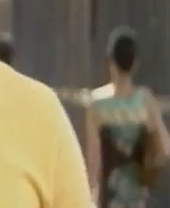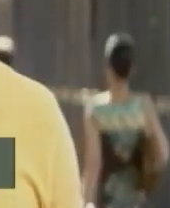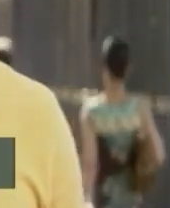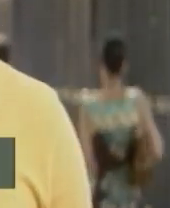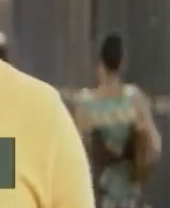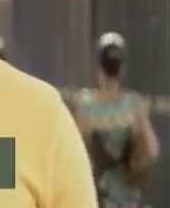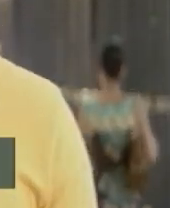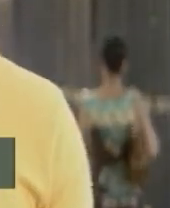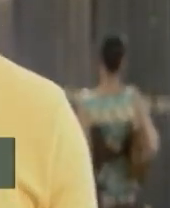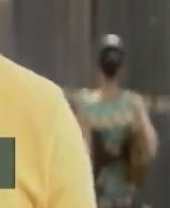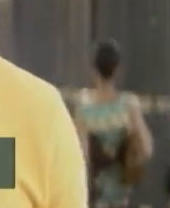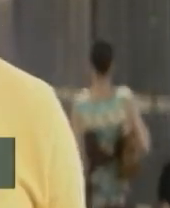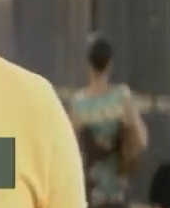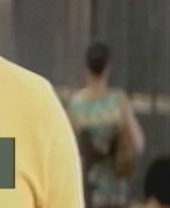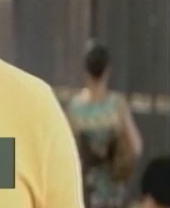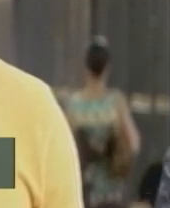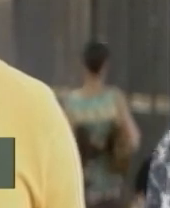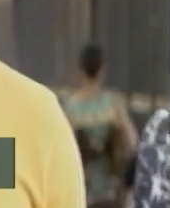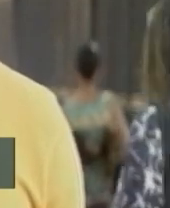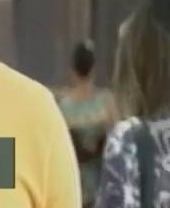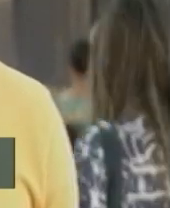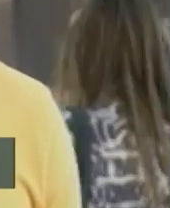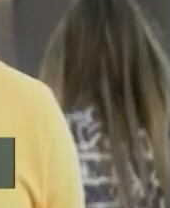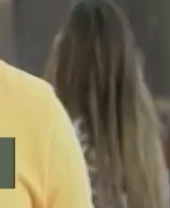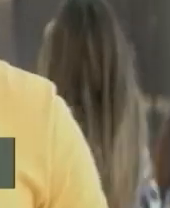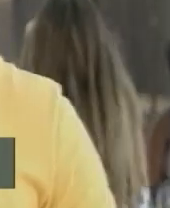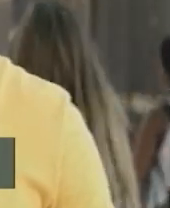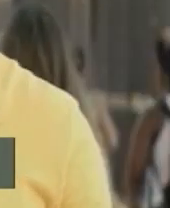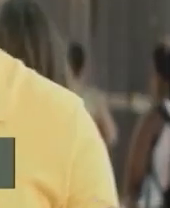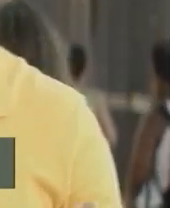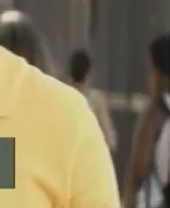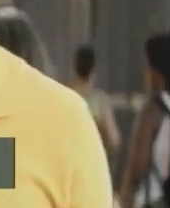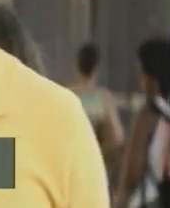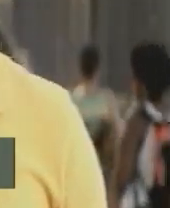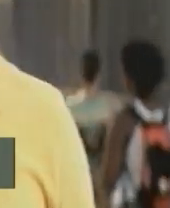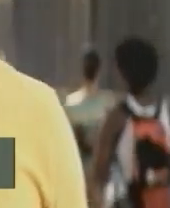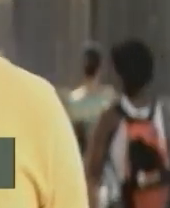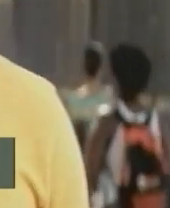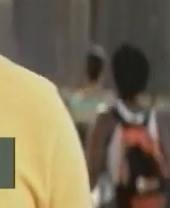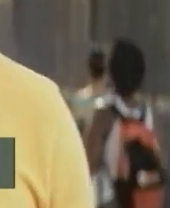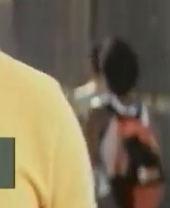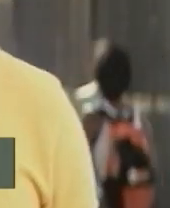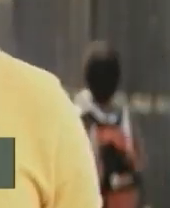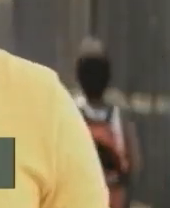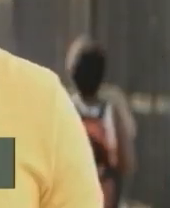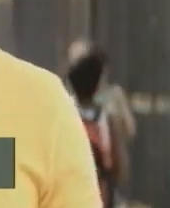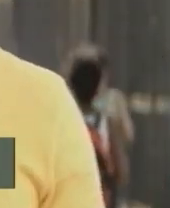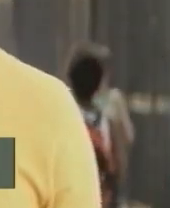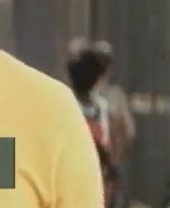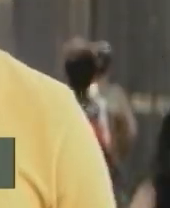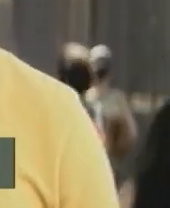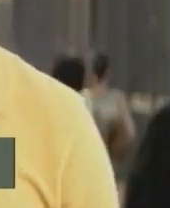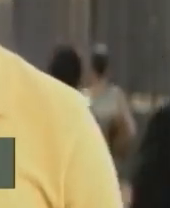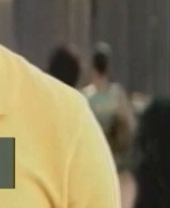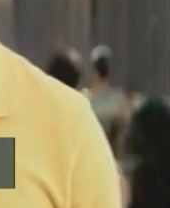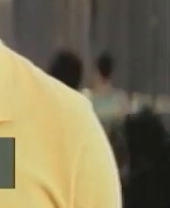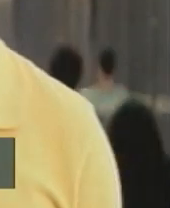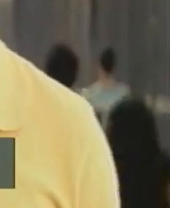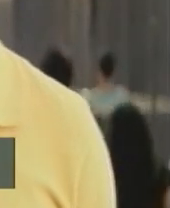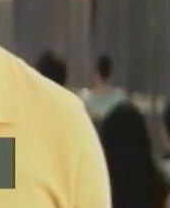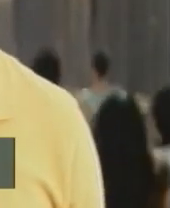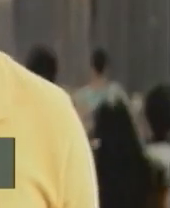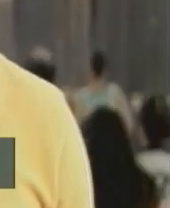desafiamos jovens estudantes e pesquisadores a propor soluções para mobilidade, planejamento urbano, gestão da água e dos